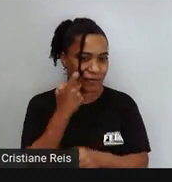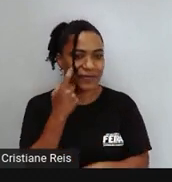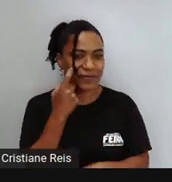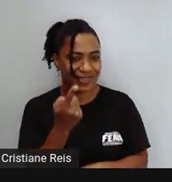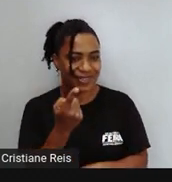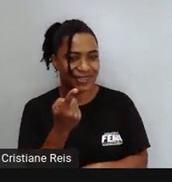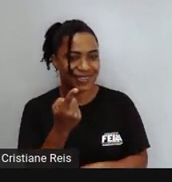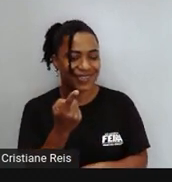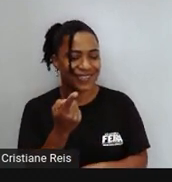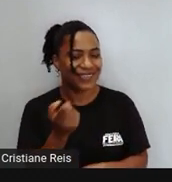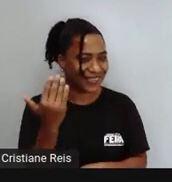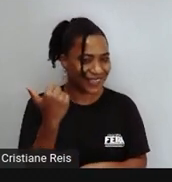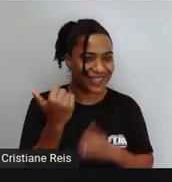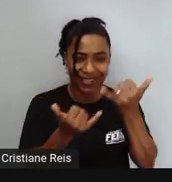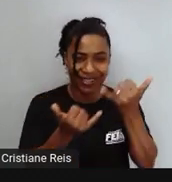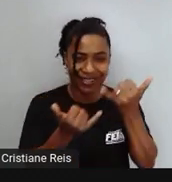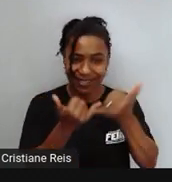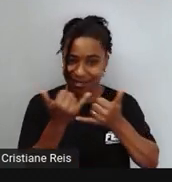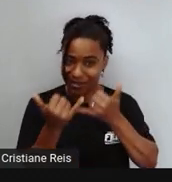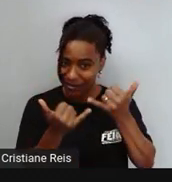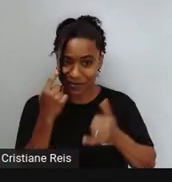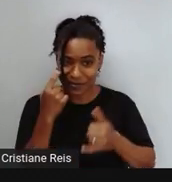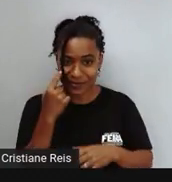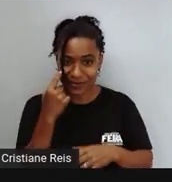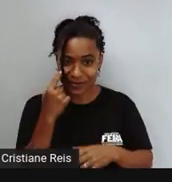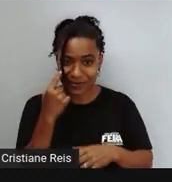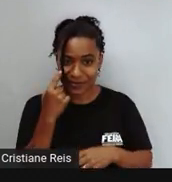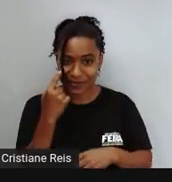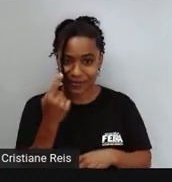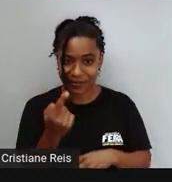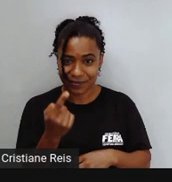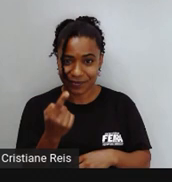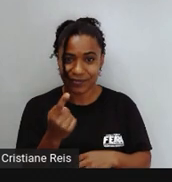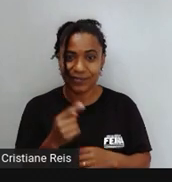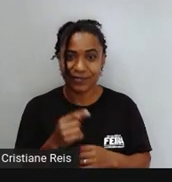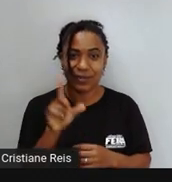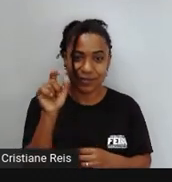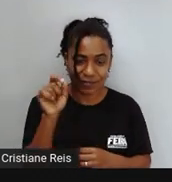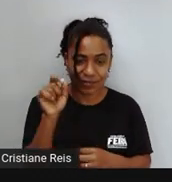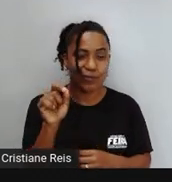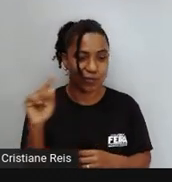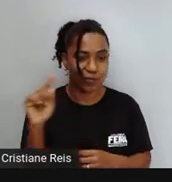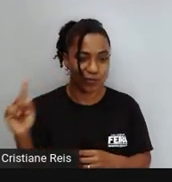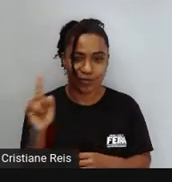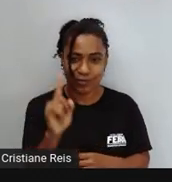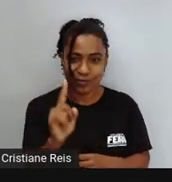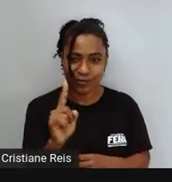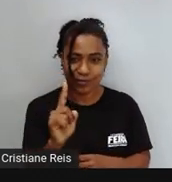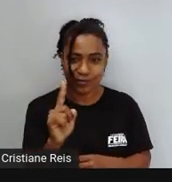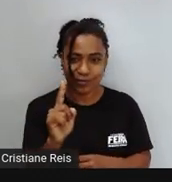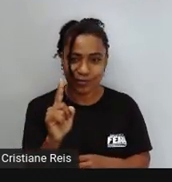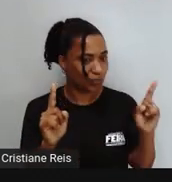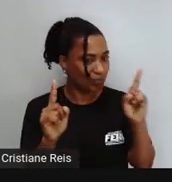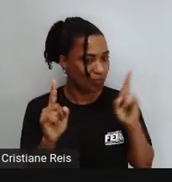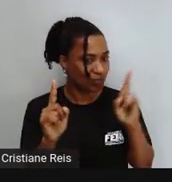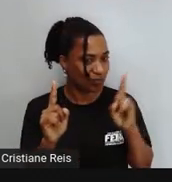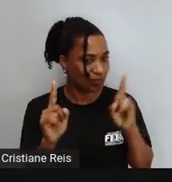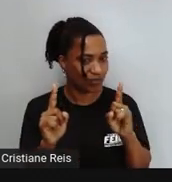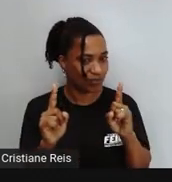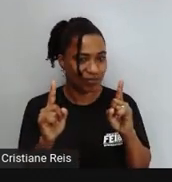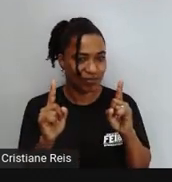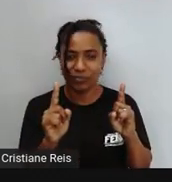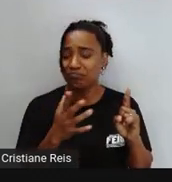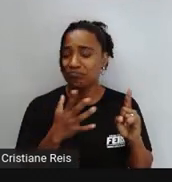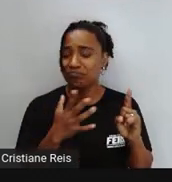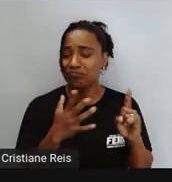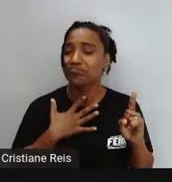vamos jogar? Vamos escolher aqui um avatar, eu vou escolher esta aqui, mas vocês podem escolher qualquer um que vocês